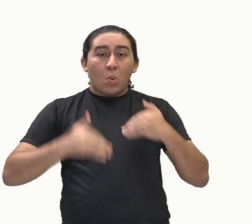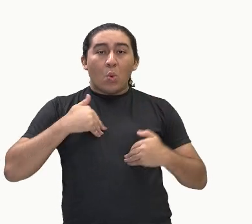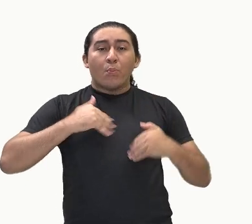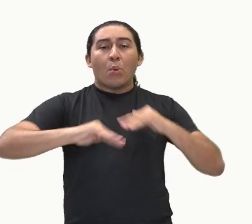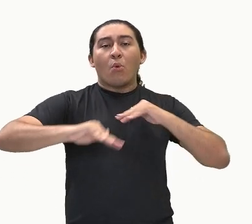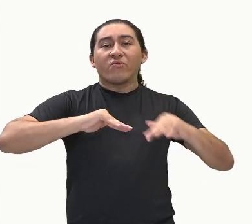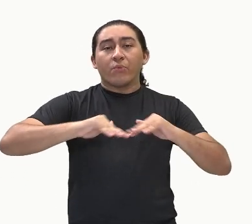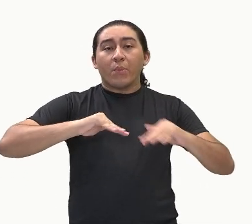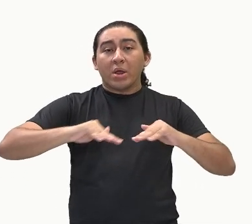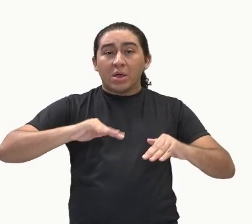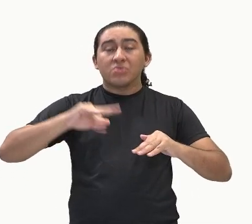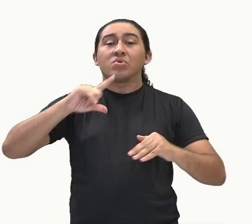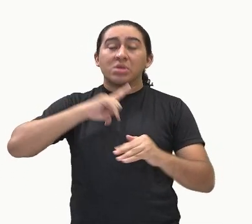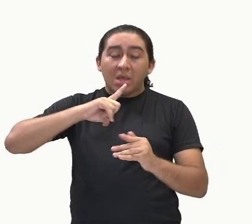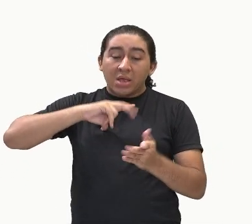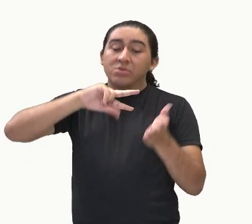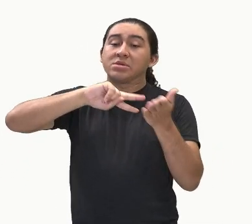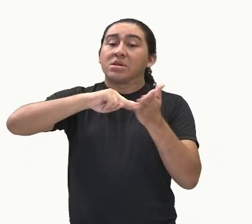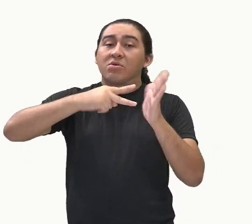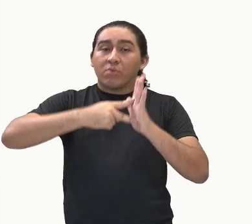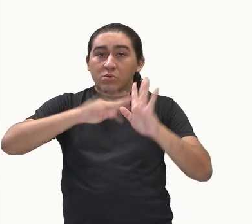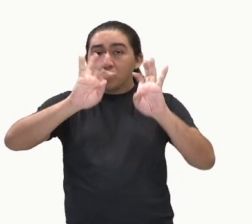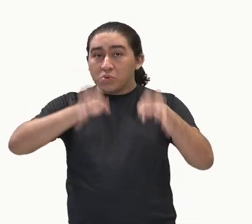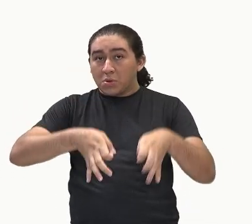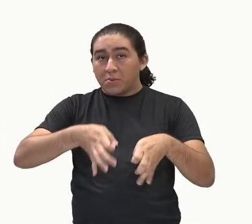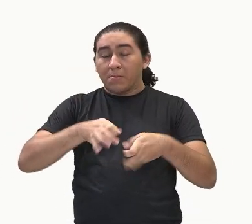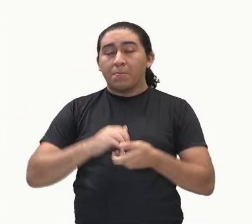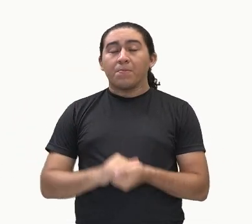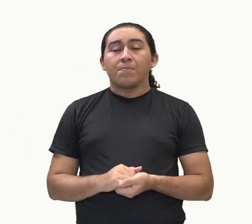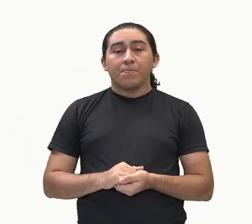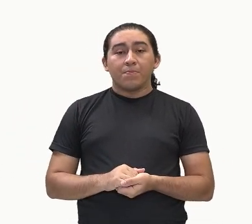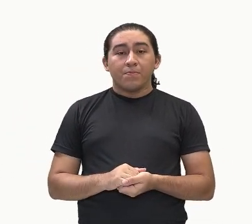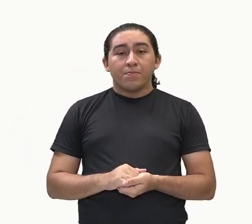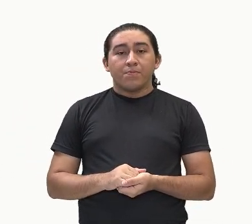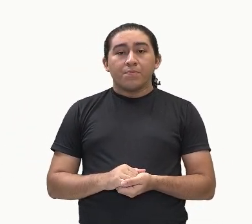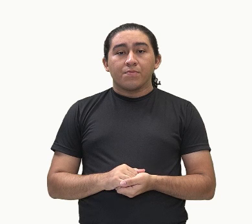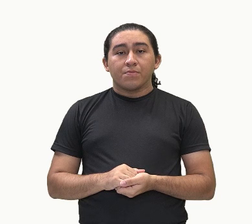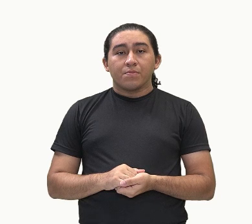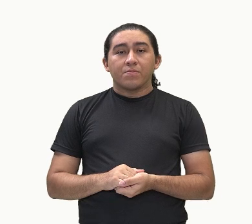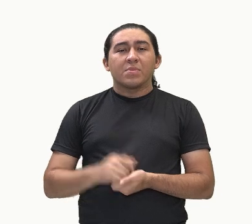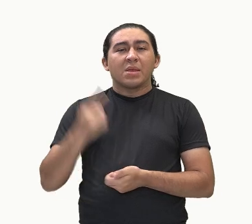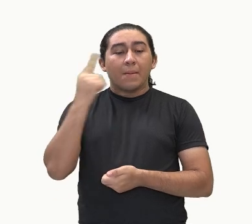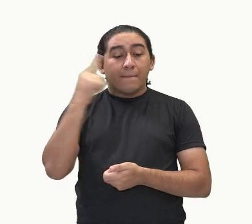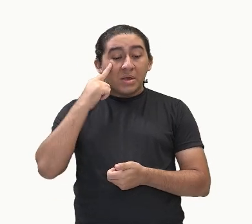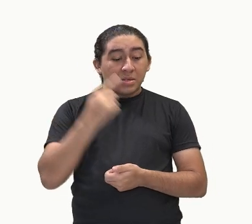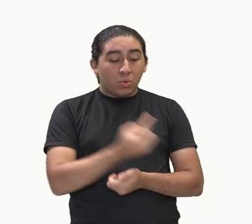um significado. Quando falamos também dessa construção